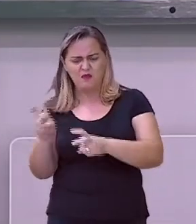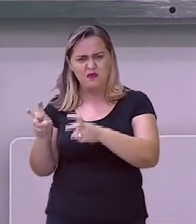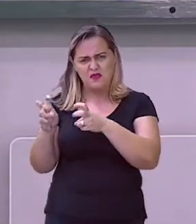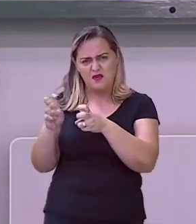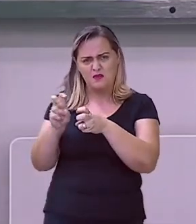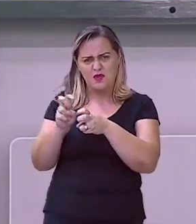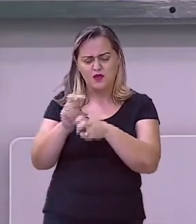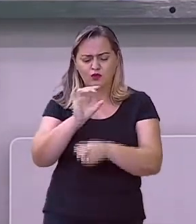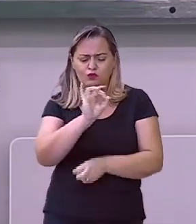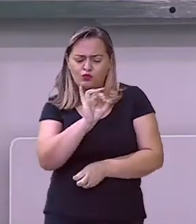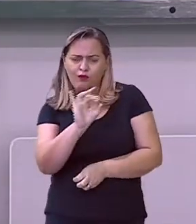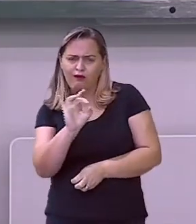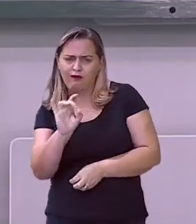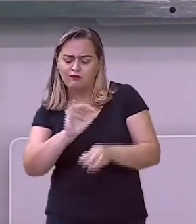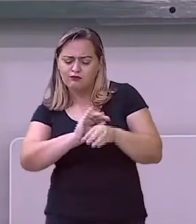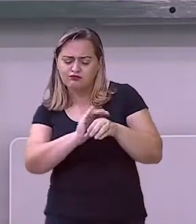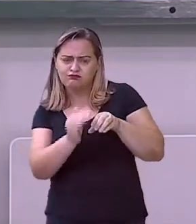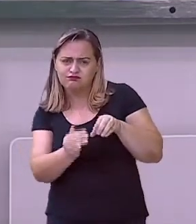Como assim?